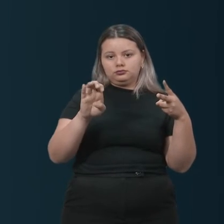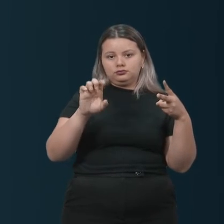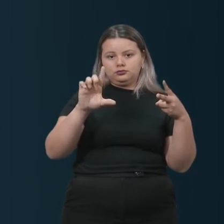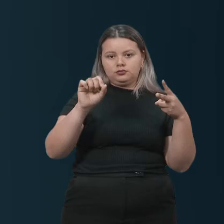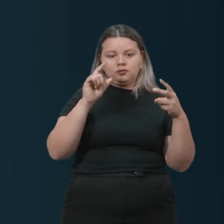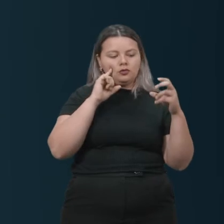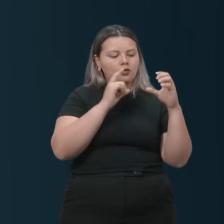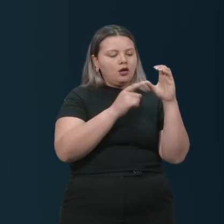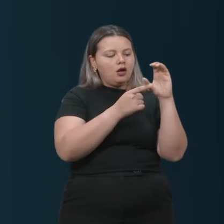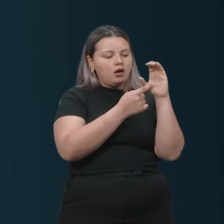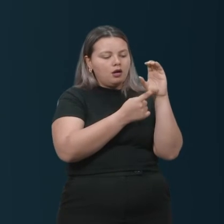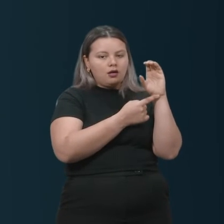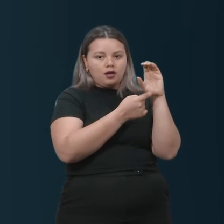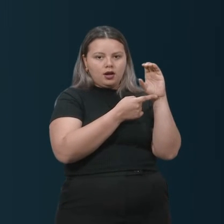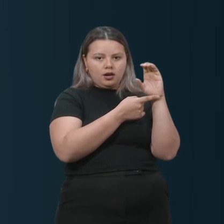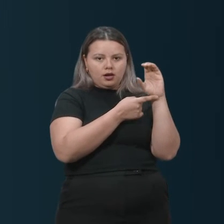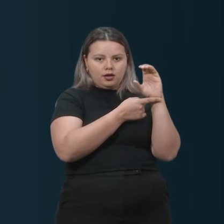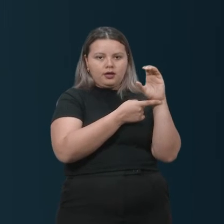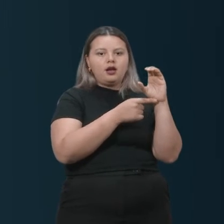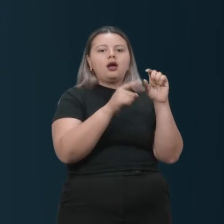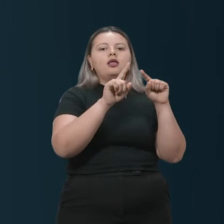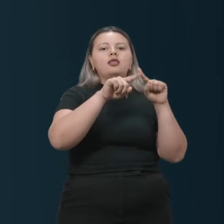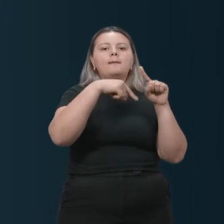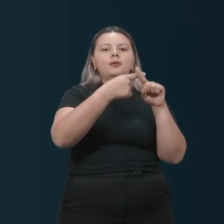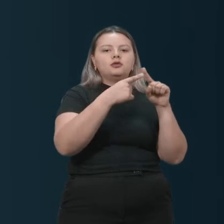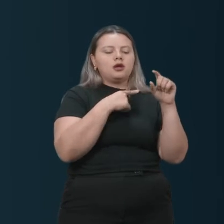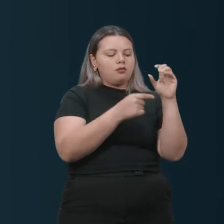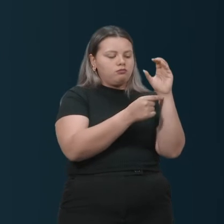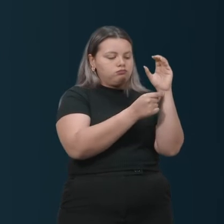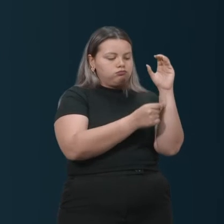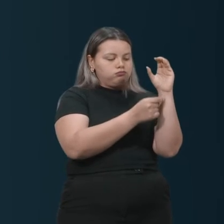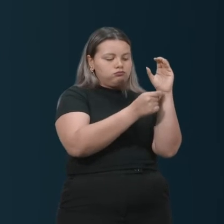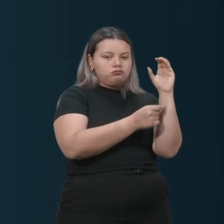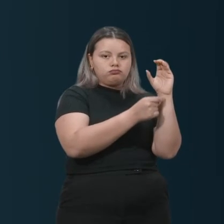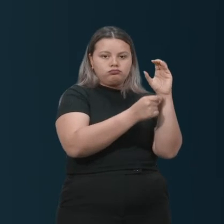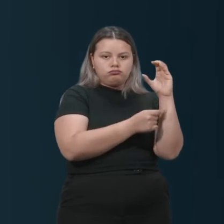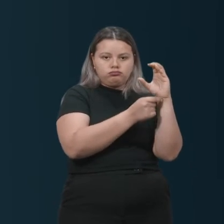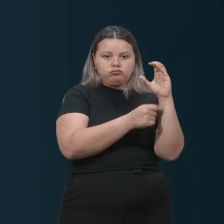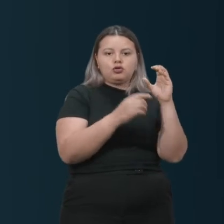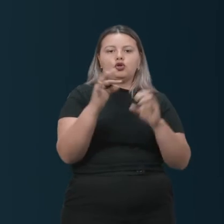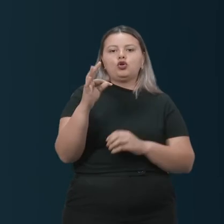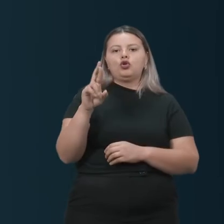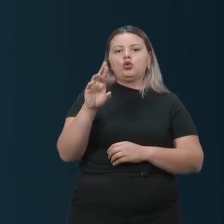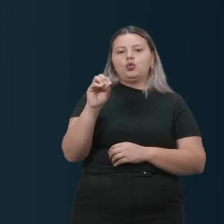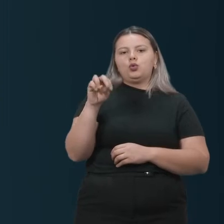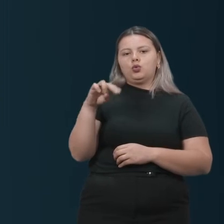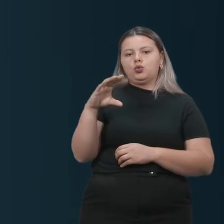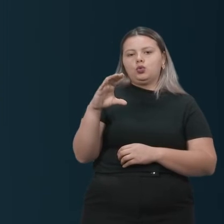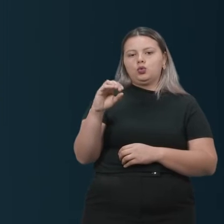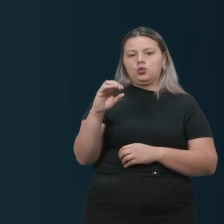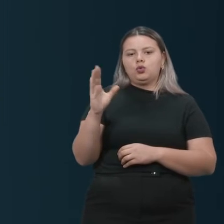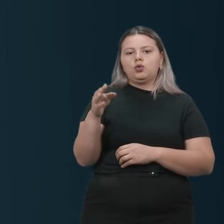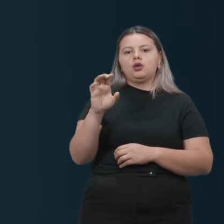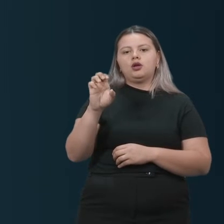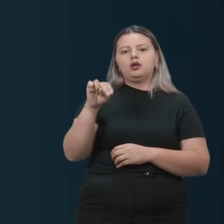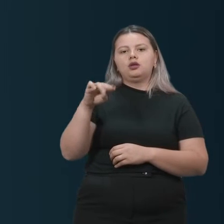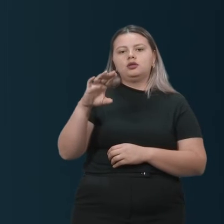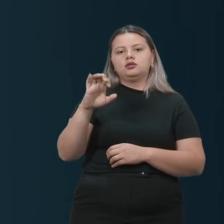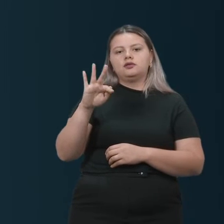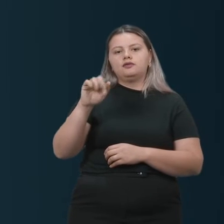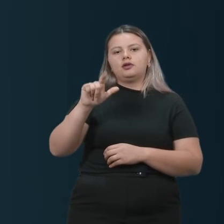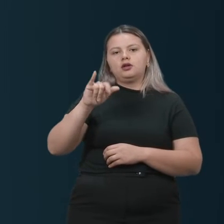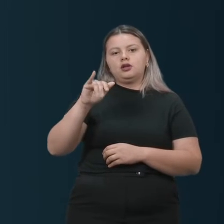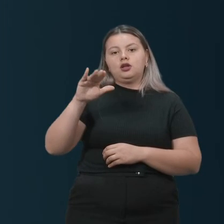do cérebro, e o tronco encefálico, que é a ponte de ligação entre o encéfalo e a